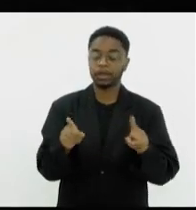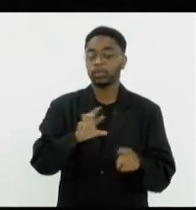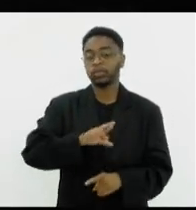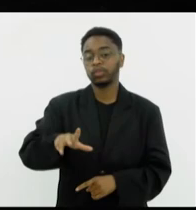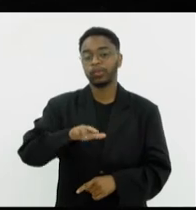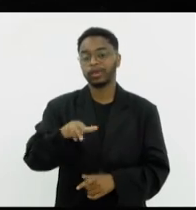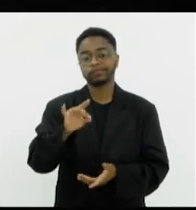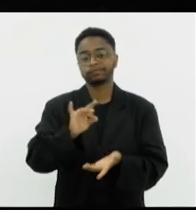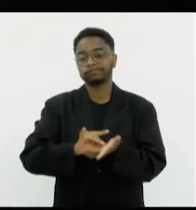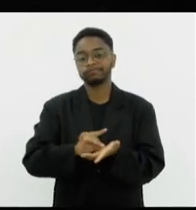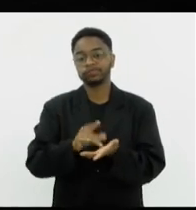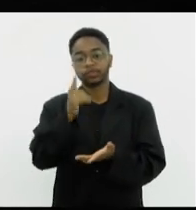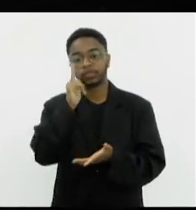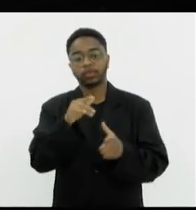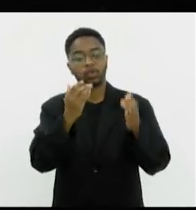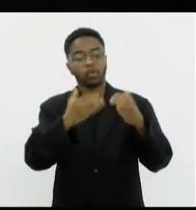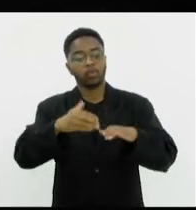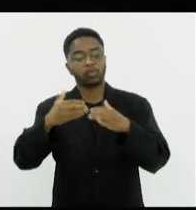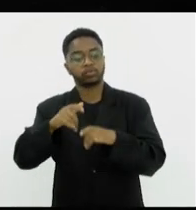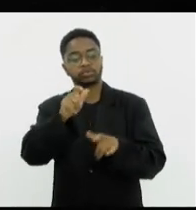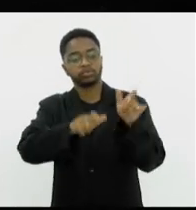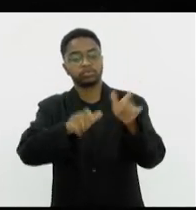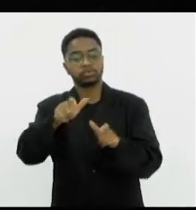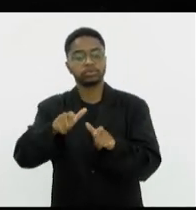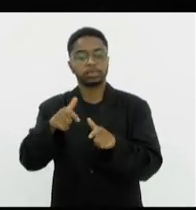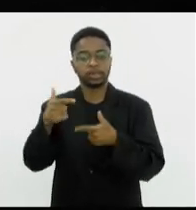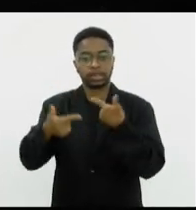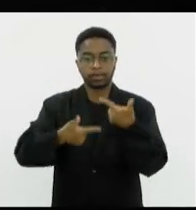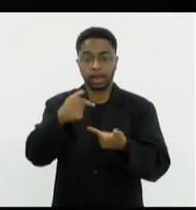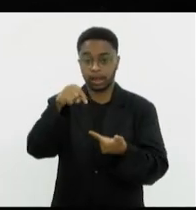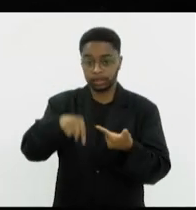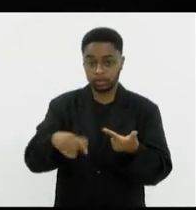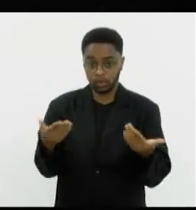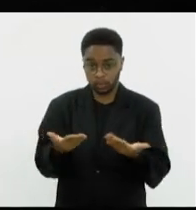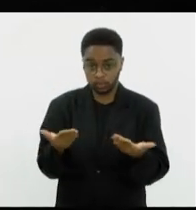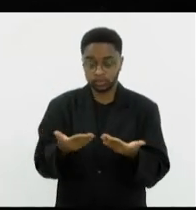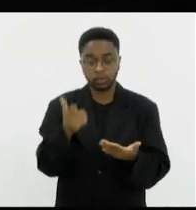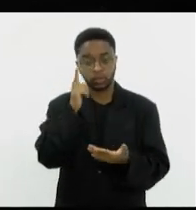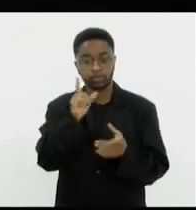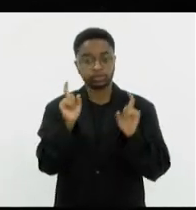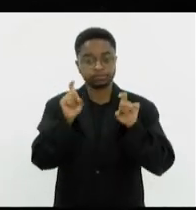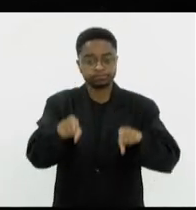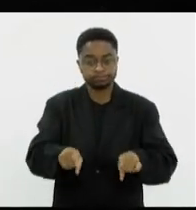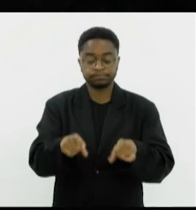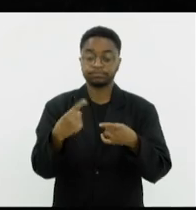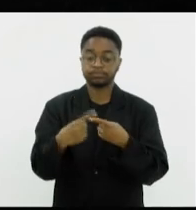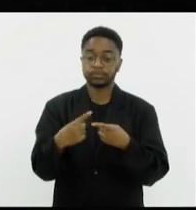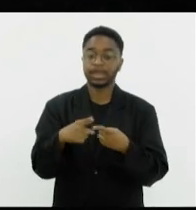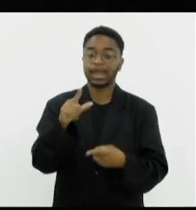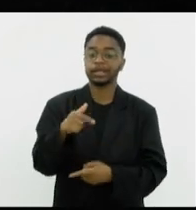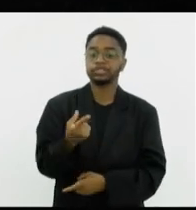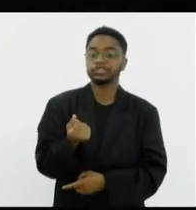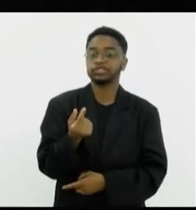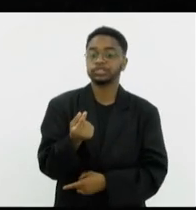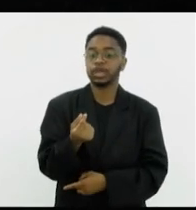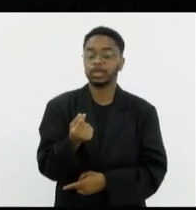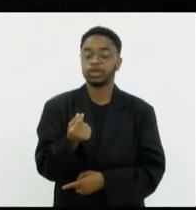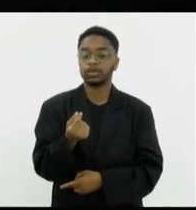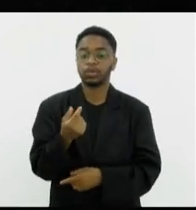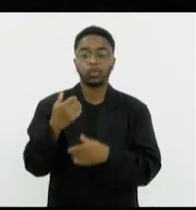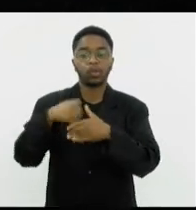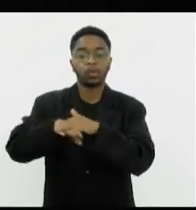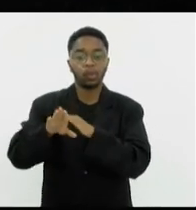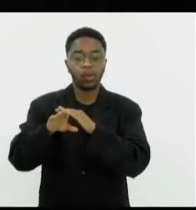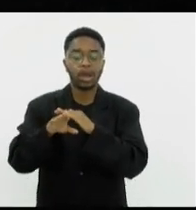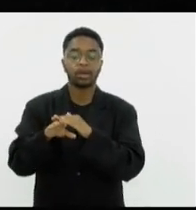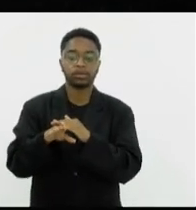garantir que esses concursados e trabalhadores que estão aqui pudessem tomar posse, porque seria dinheiro nos caixas,